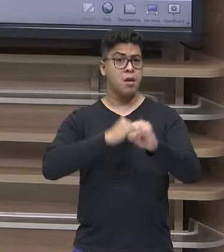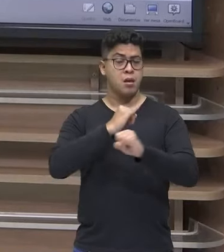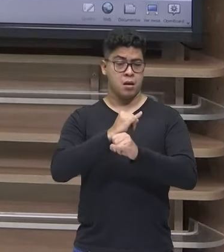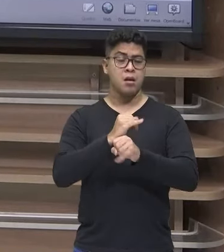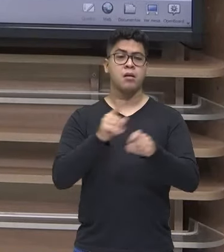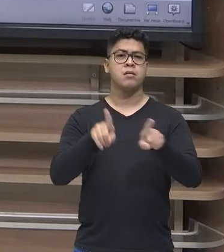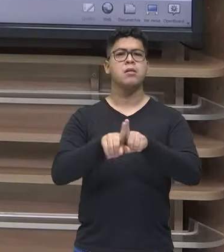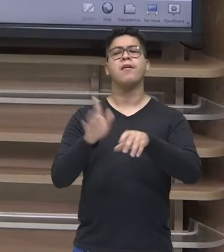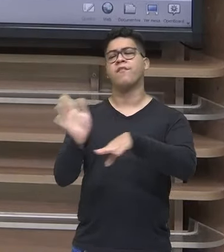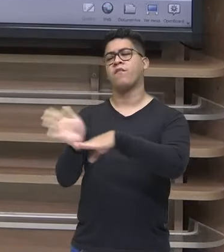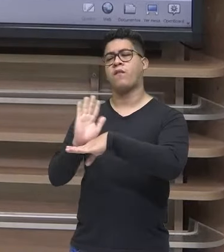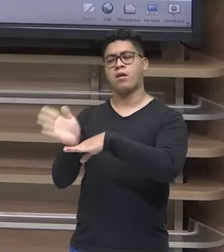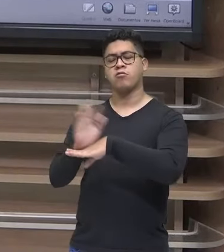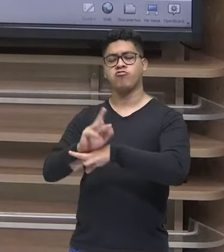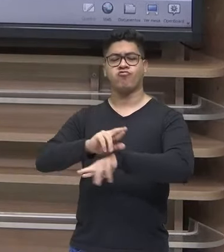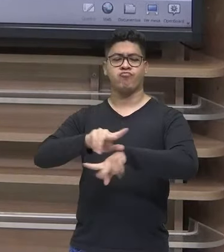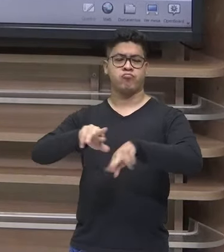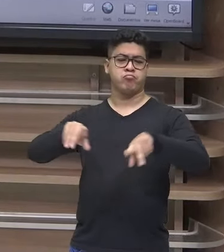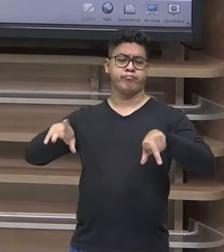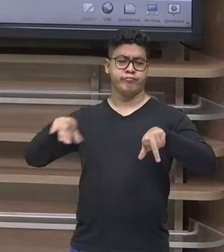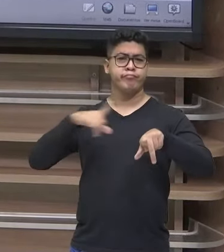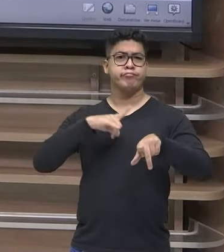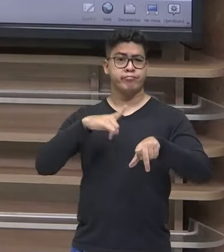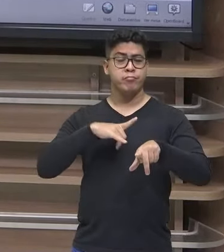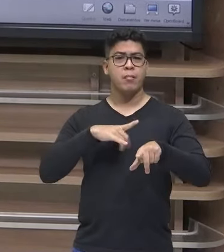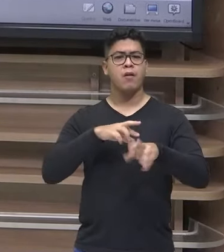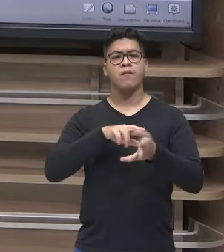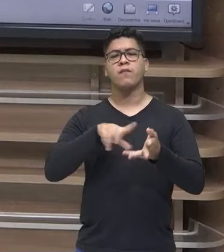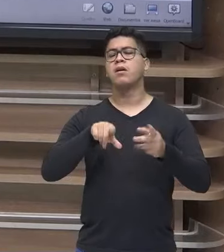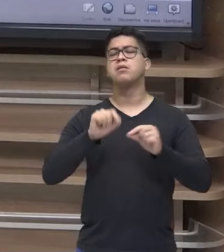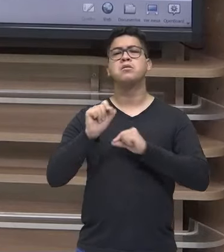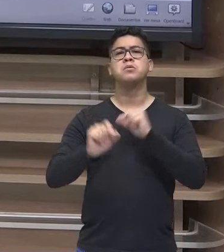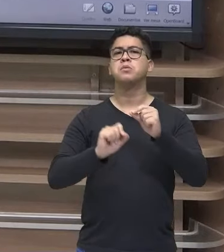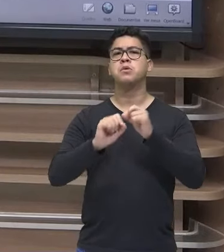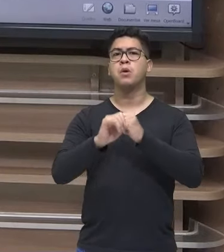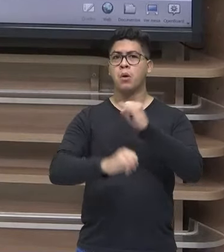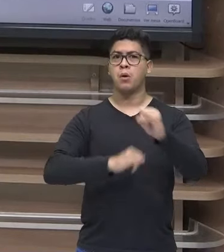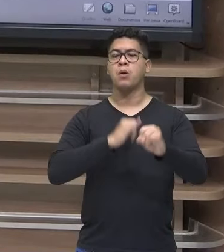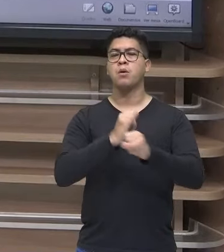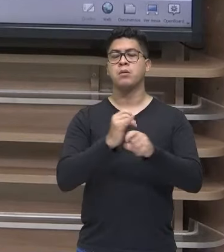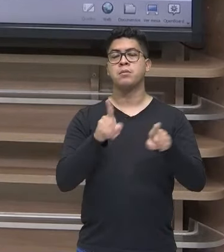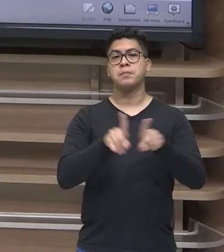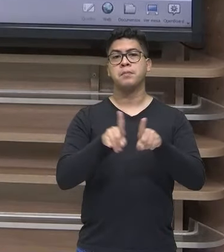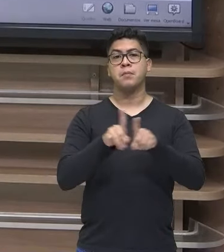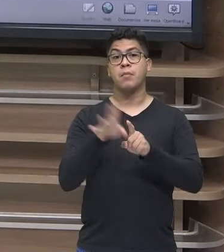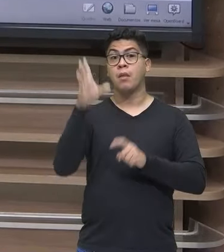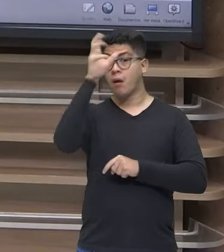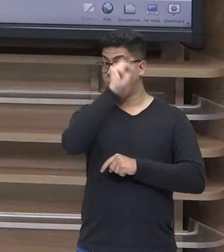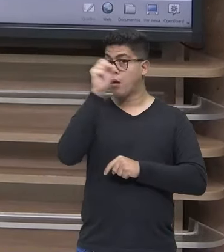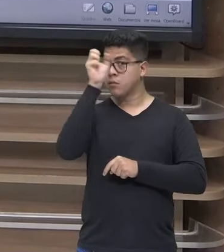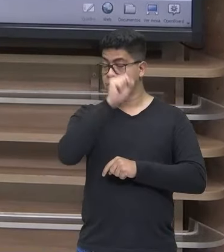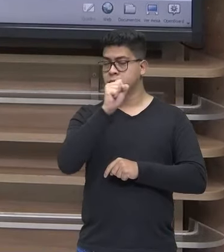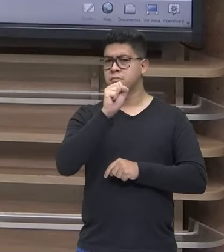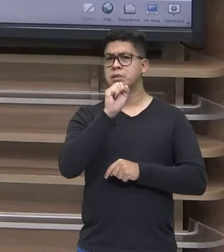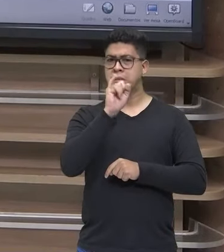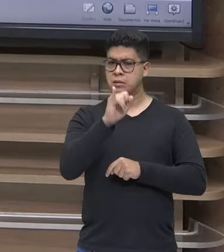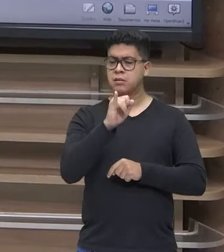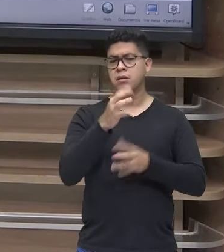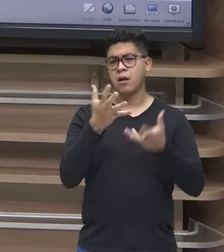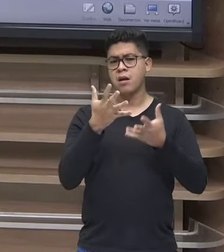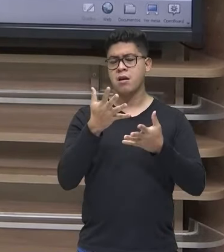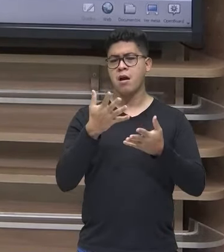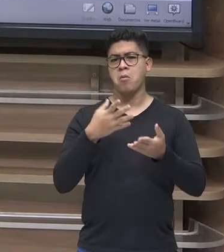na internet, muitos jogos online que vai te possibilitar aí aprender um pouco mais do xadrez. Se você prefere algo físico, tem